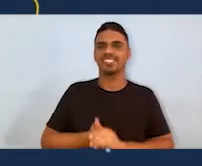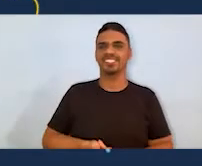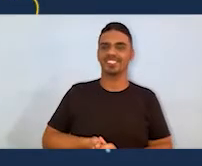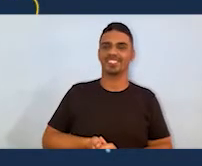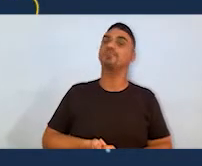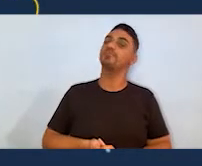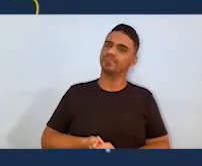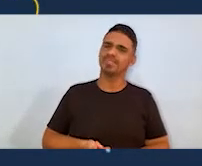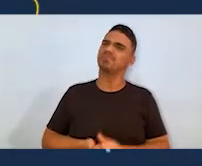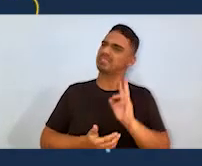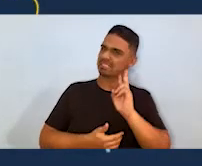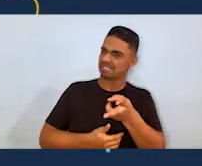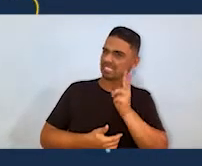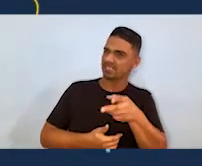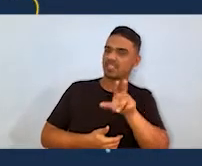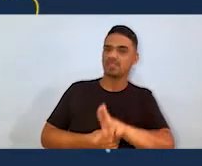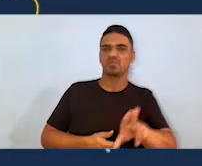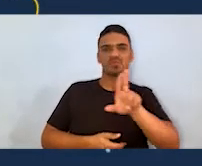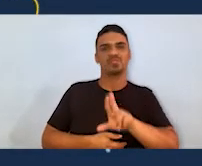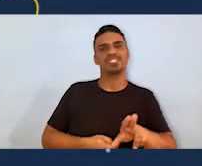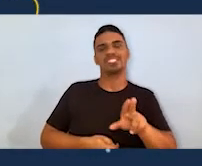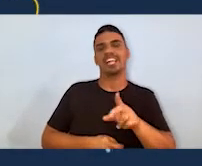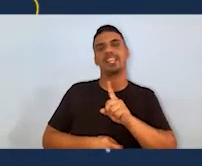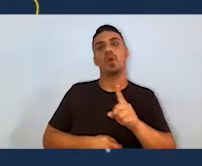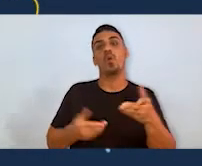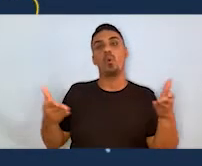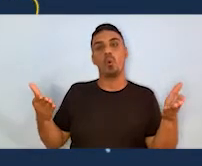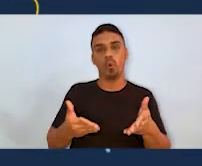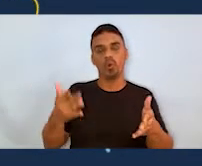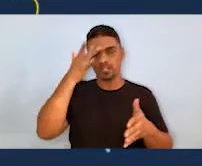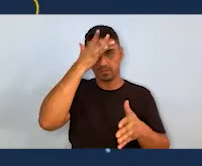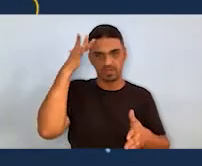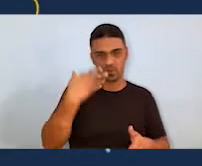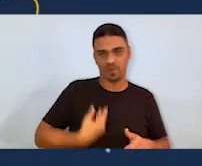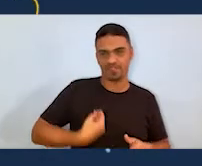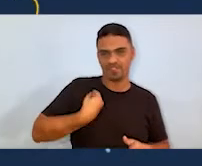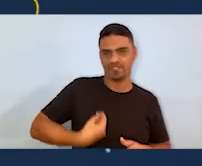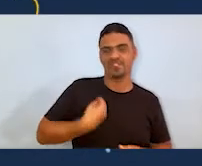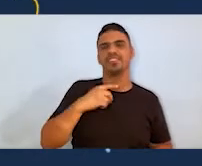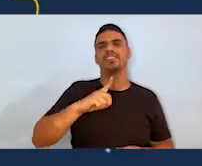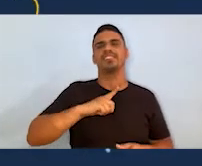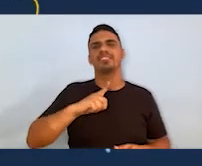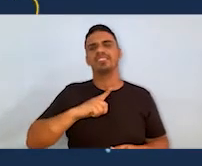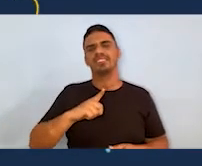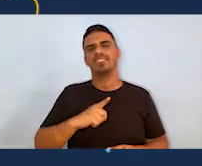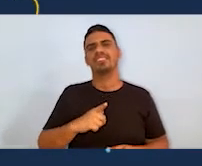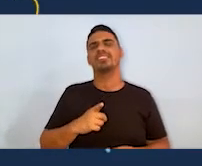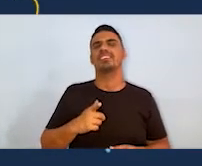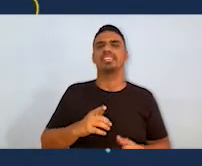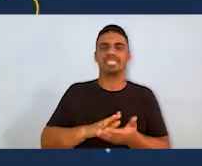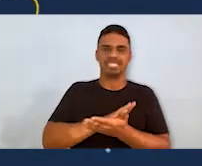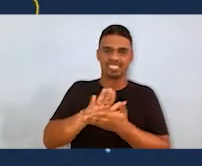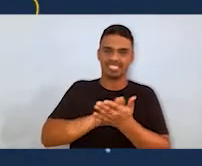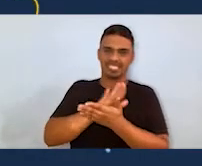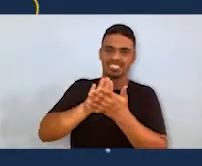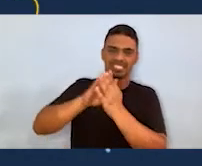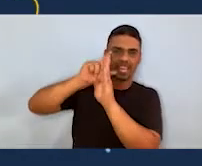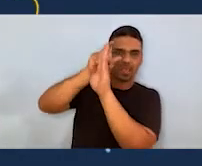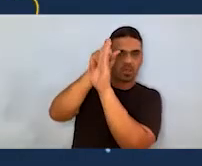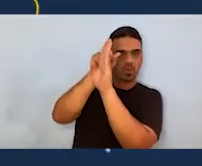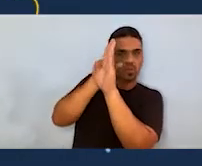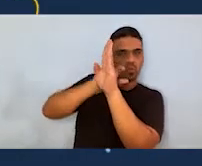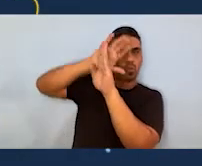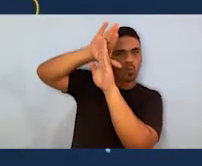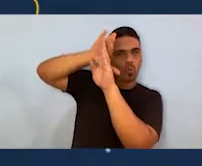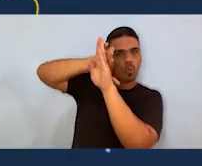primeiro. Mas a gente nem sempre vai usar contorno. Hoje em dia a gente tem pessoal que faz pixel art totalmente sem contorno, e isso é muito